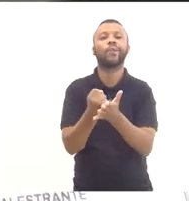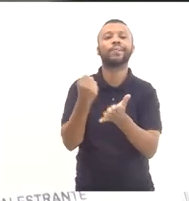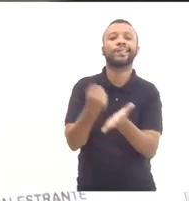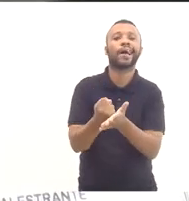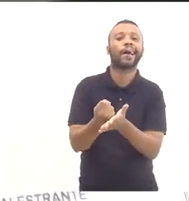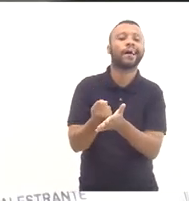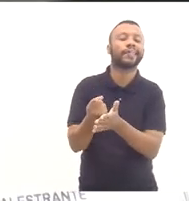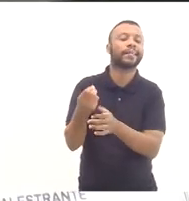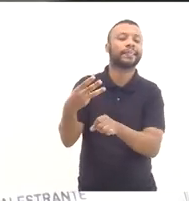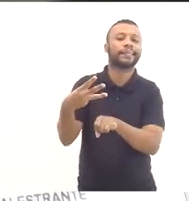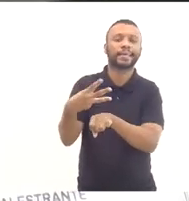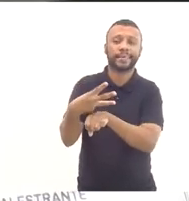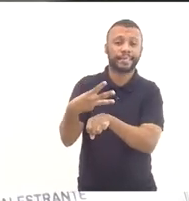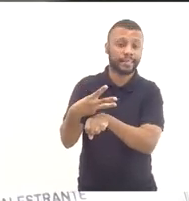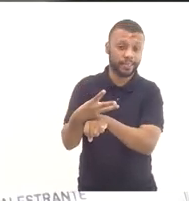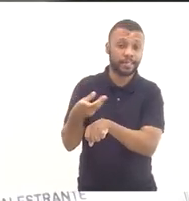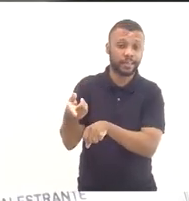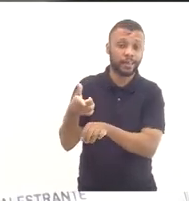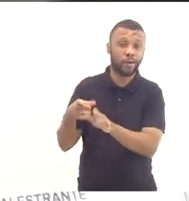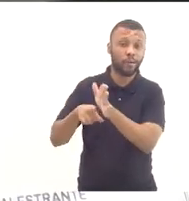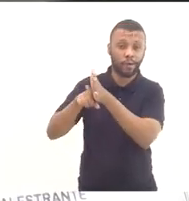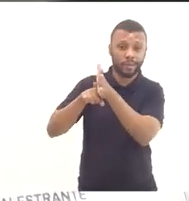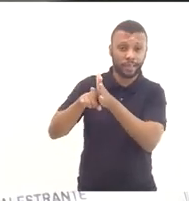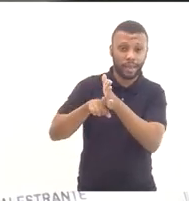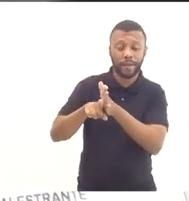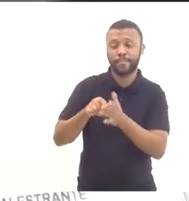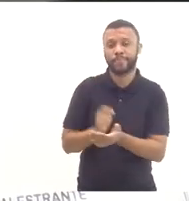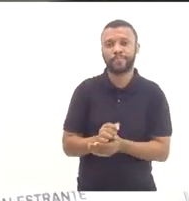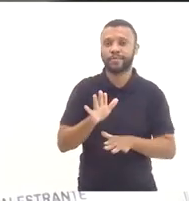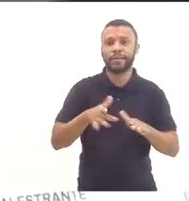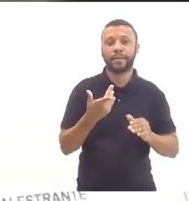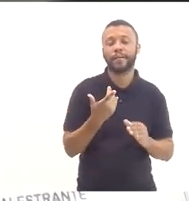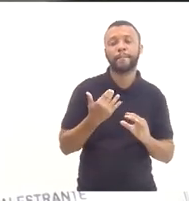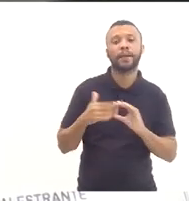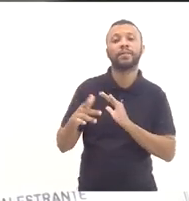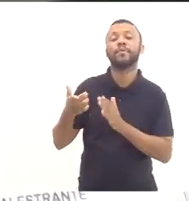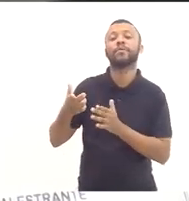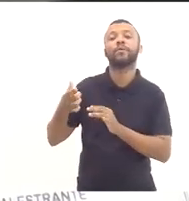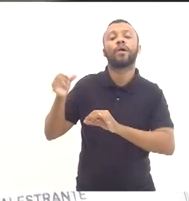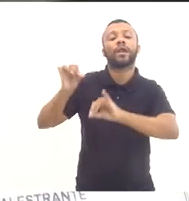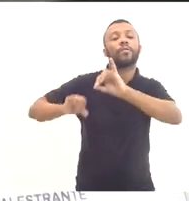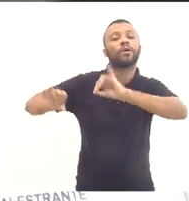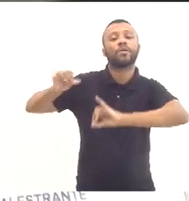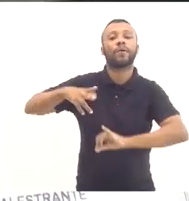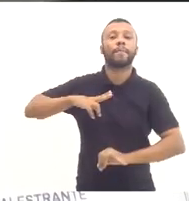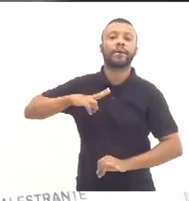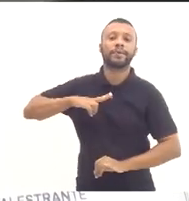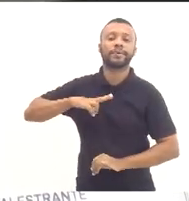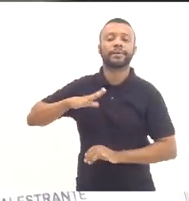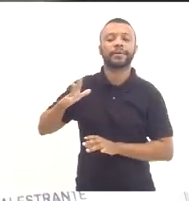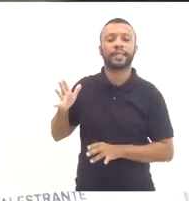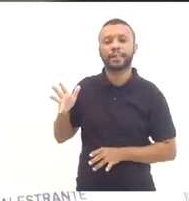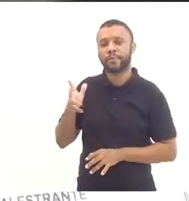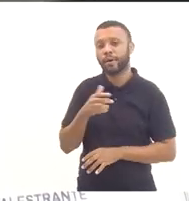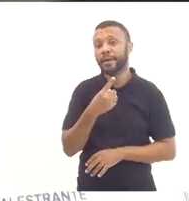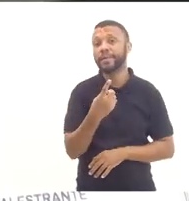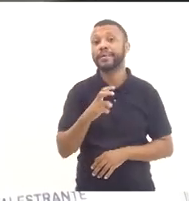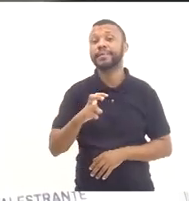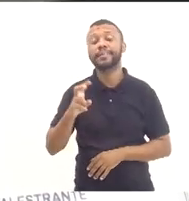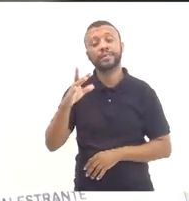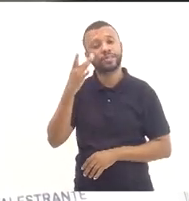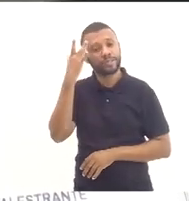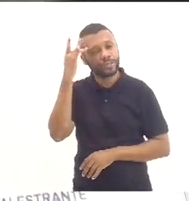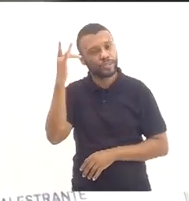exame quando ele quando ele vai fazer o exame no ano paciente do SUS ele manda para clínica para o laboratório particular que demora 15 dias úteis também